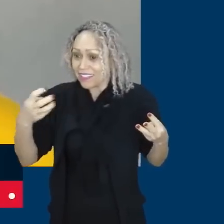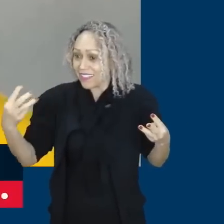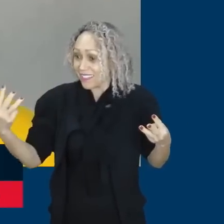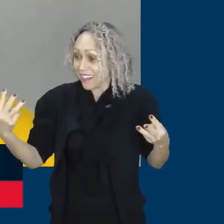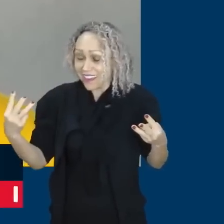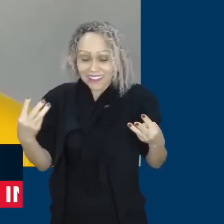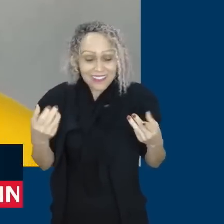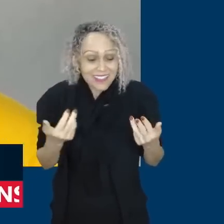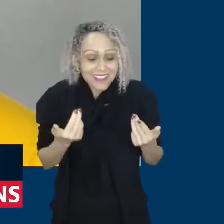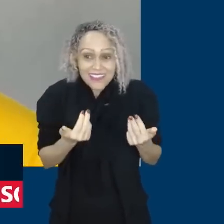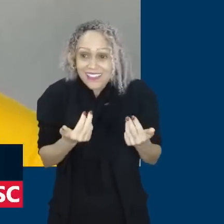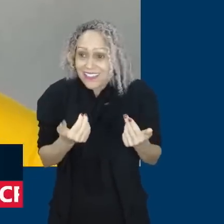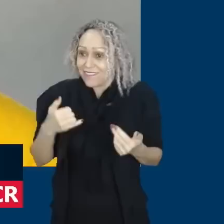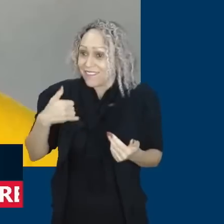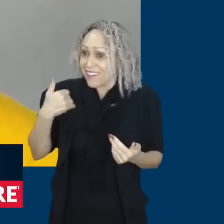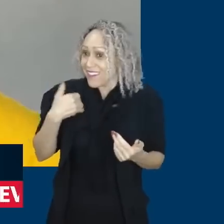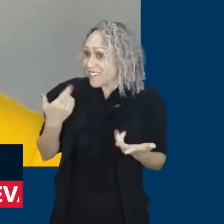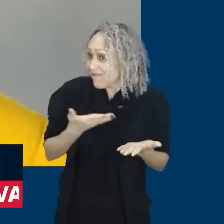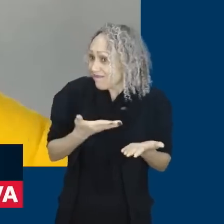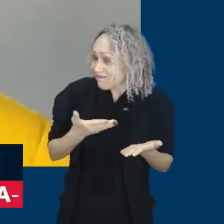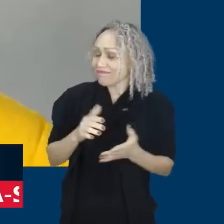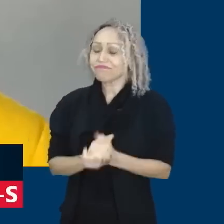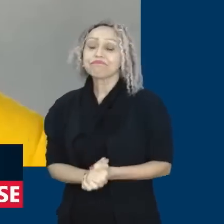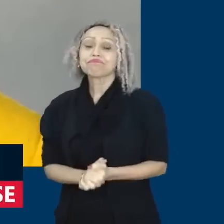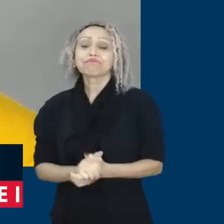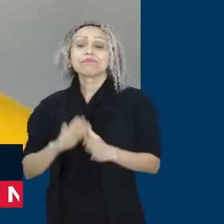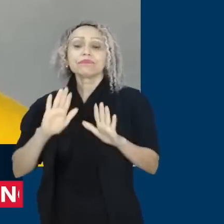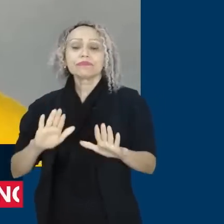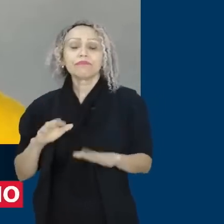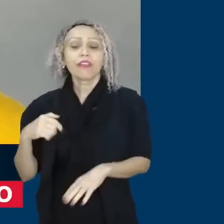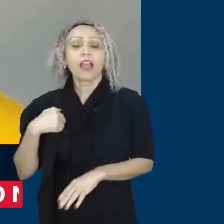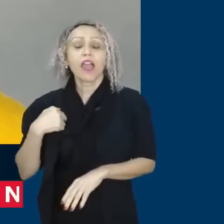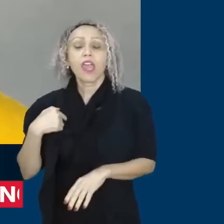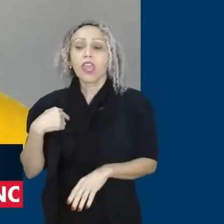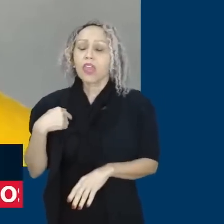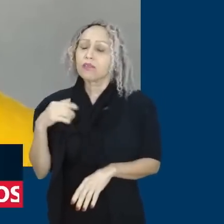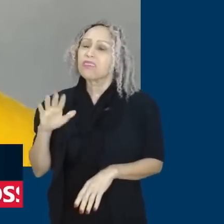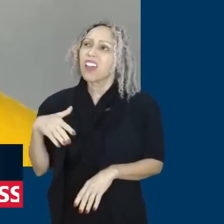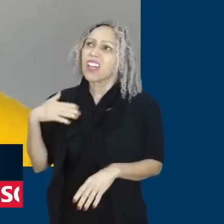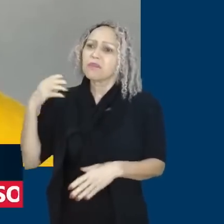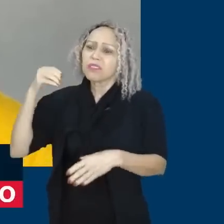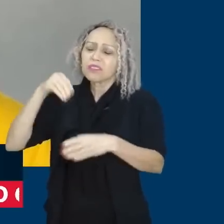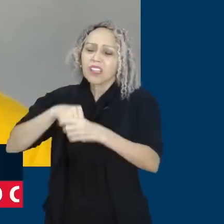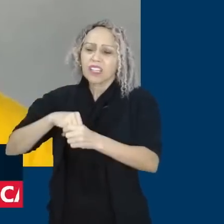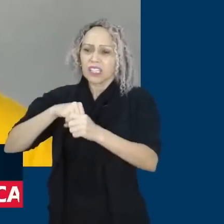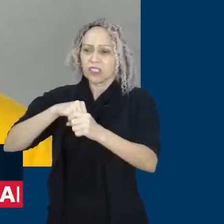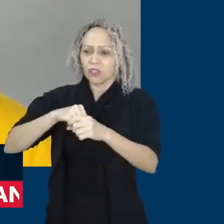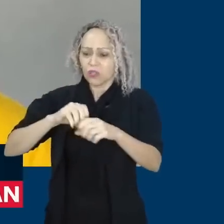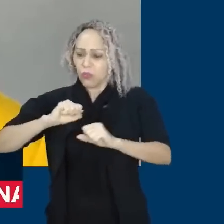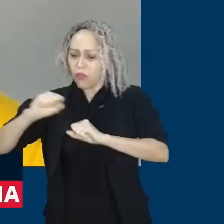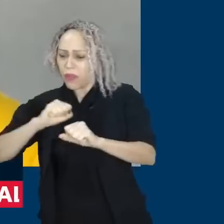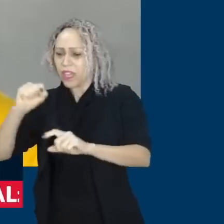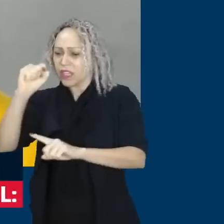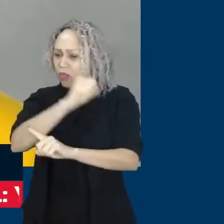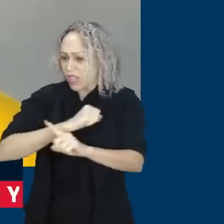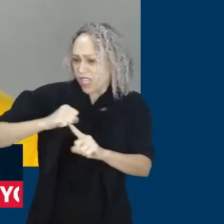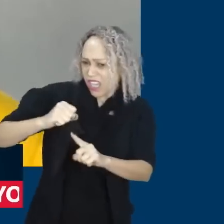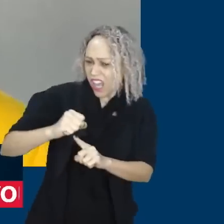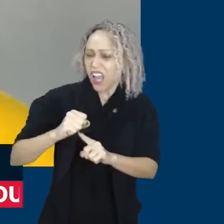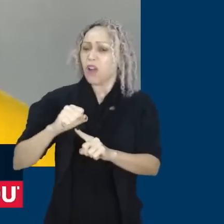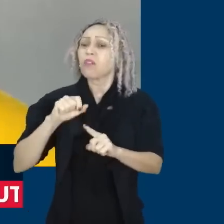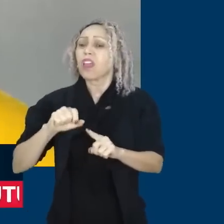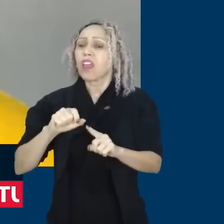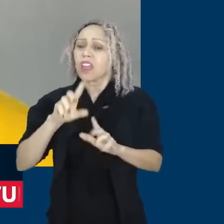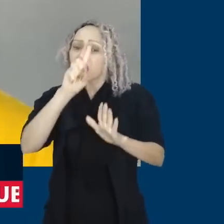presente junto com as lutas do movimento social popular, nas lutas dos direitos humanos, né, na